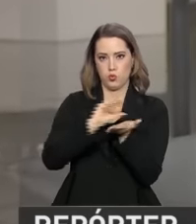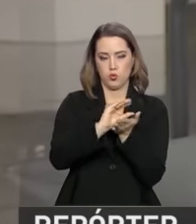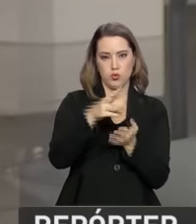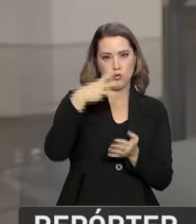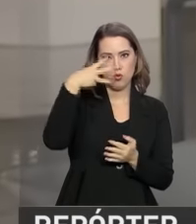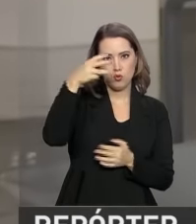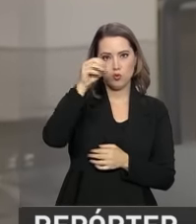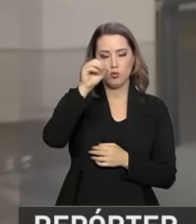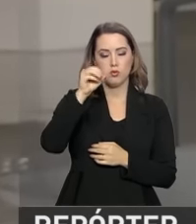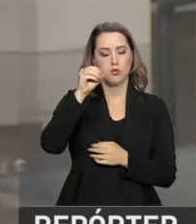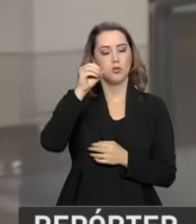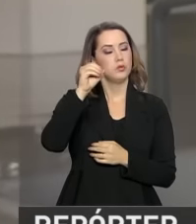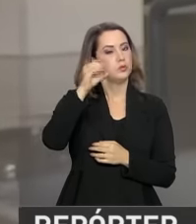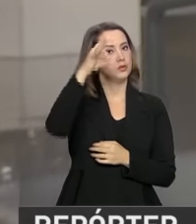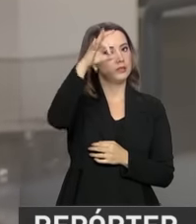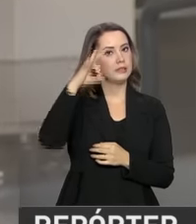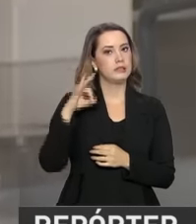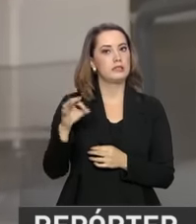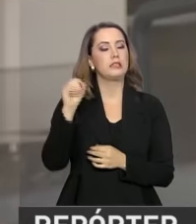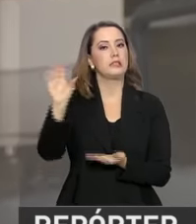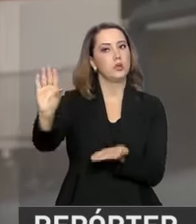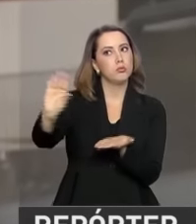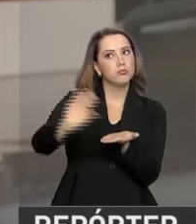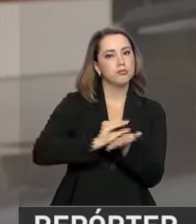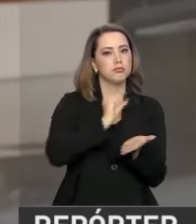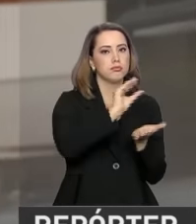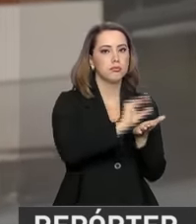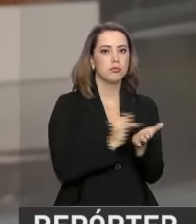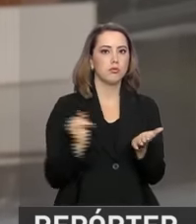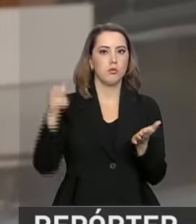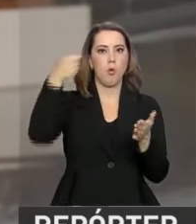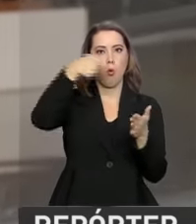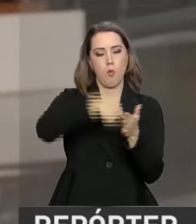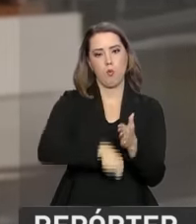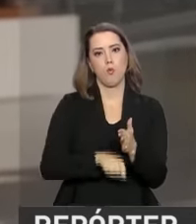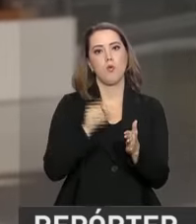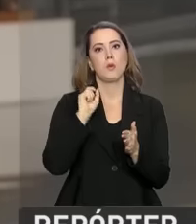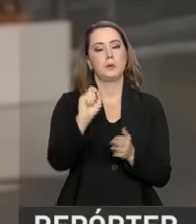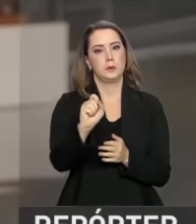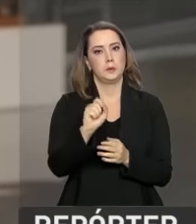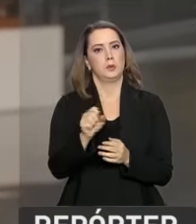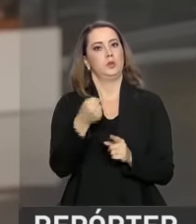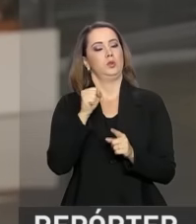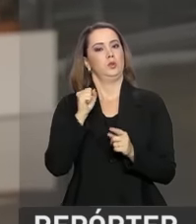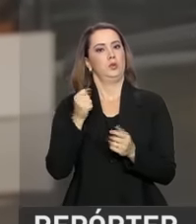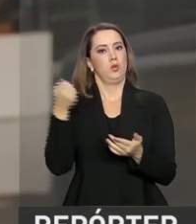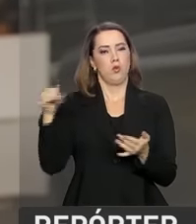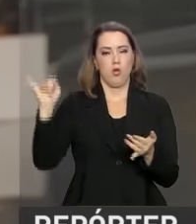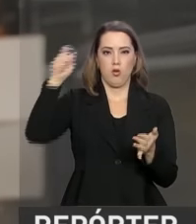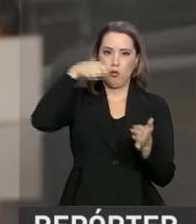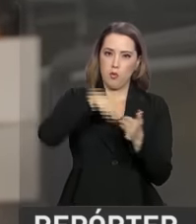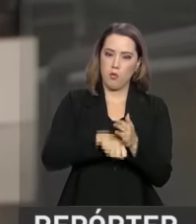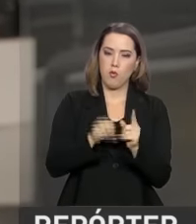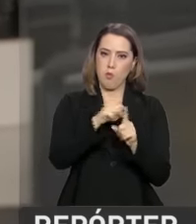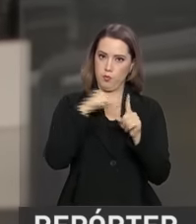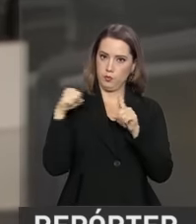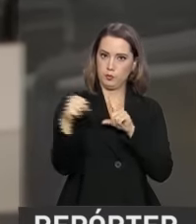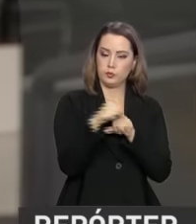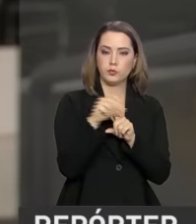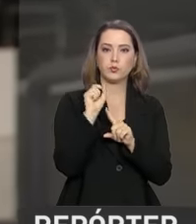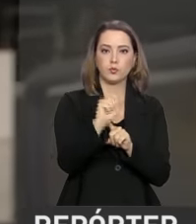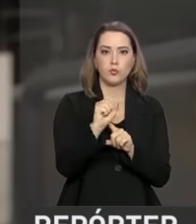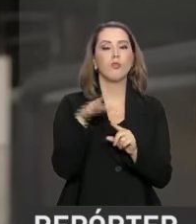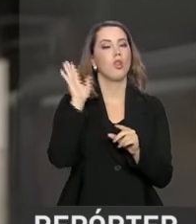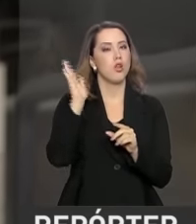30% das receitas obtidas com impostos e contribuições sociais essa proposta foi aprovada em